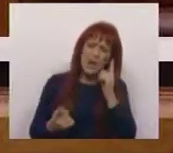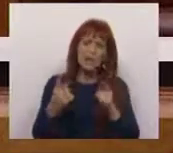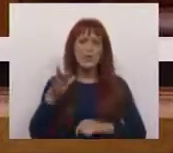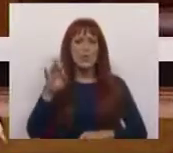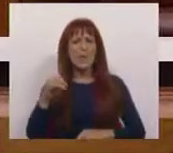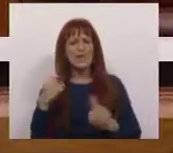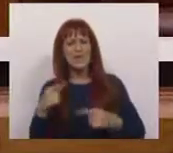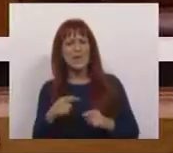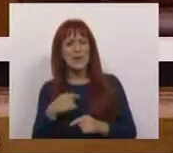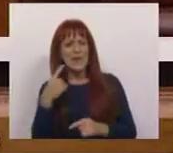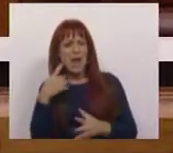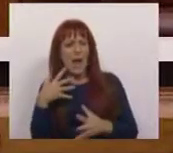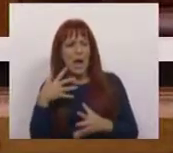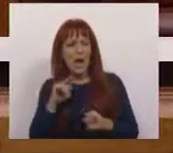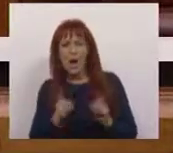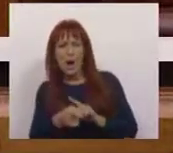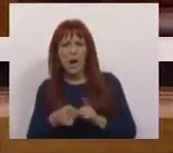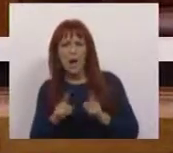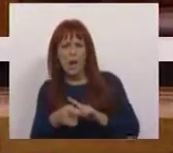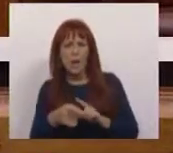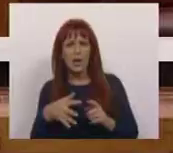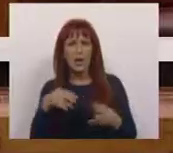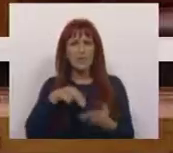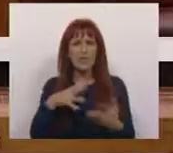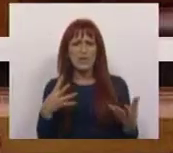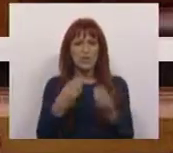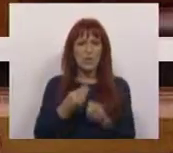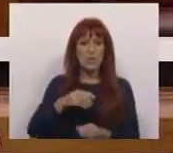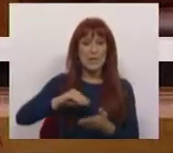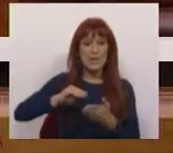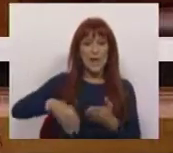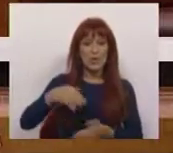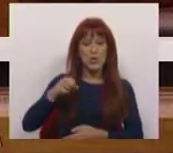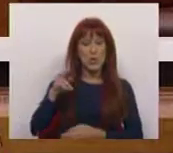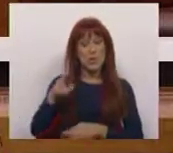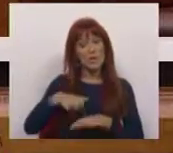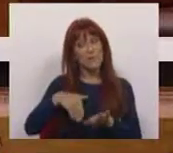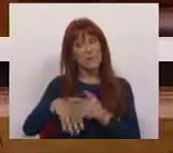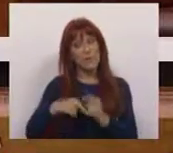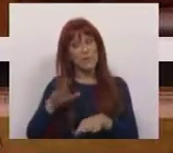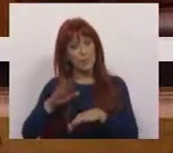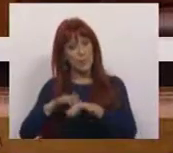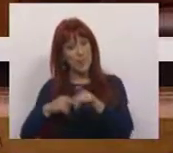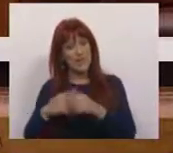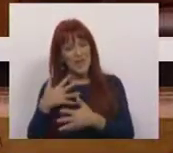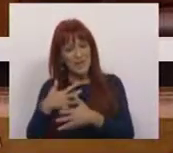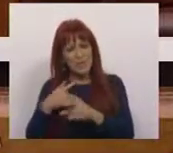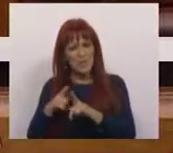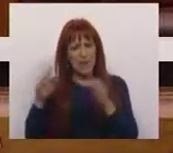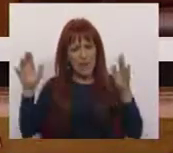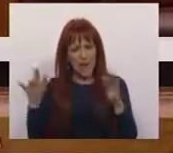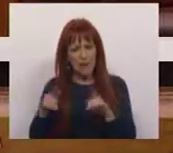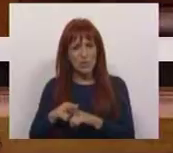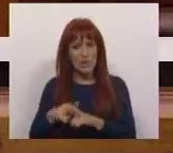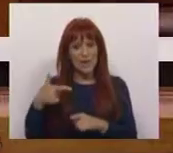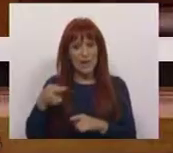o PS tem tido a tentação de contrariar a posição conjunta assinada com os Verdes. Fê-lo em relação à tentativa de diminuir